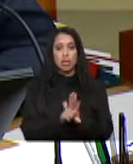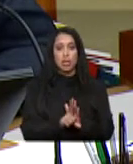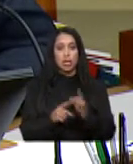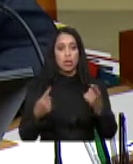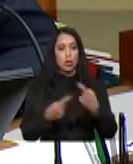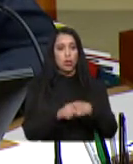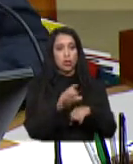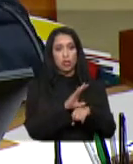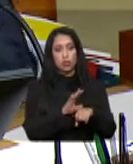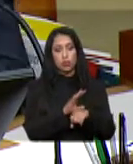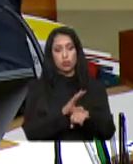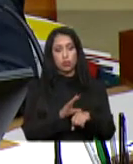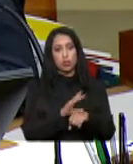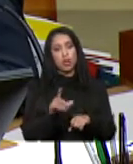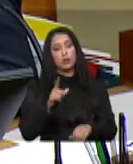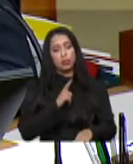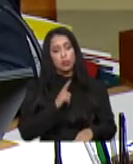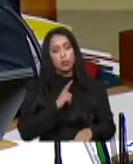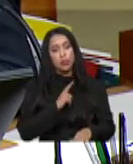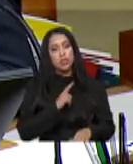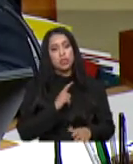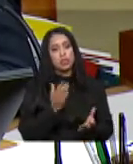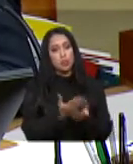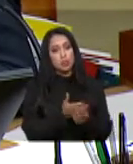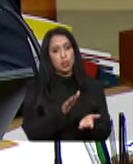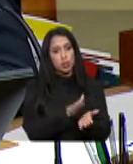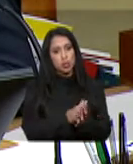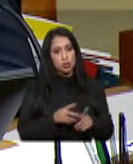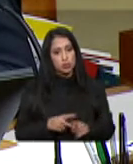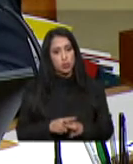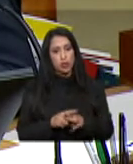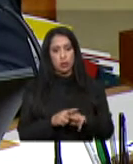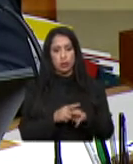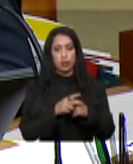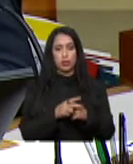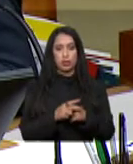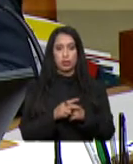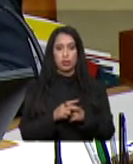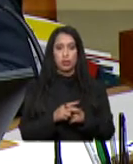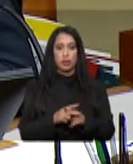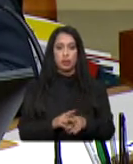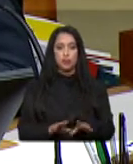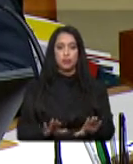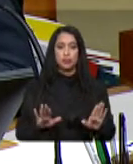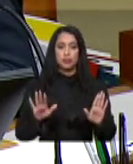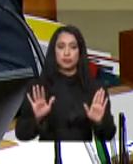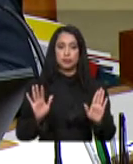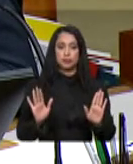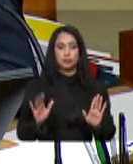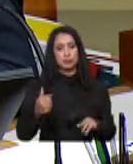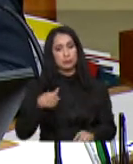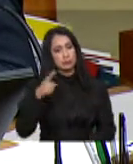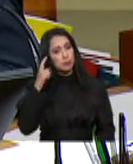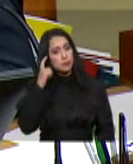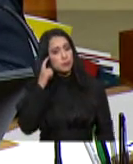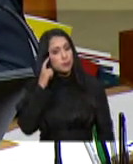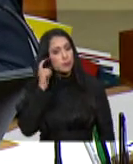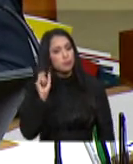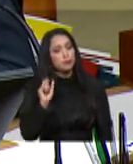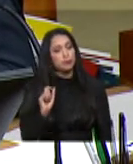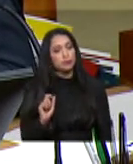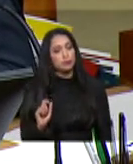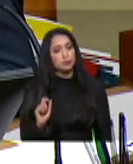constitucionais, certamente há remédios processuais outros para corrigi-los. Mas penso que